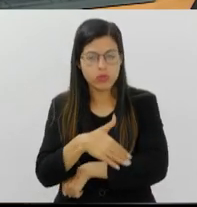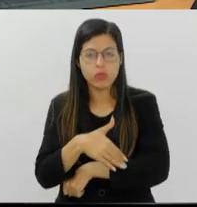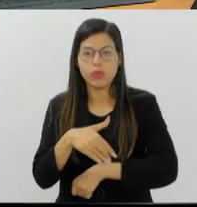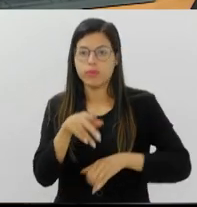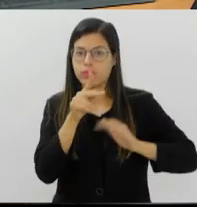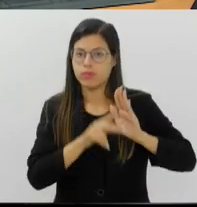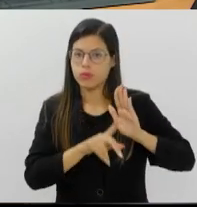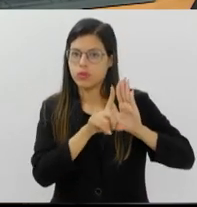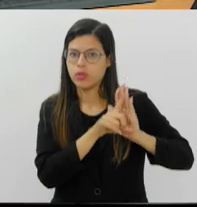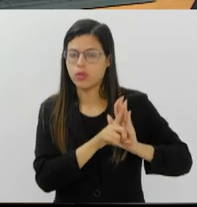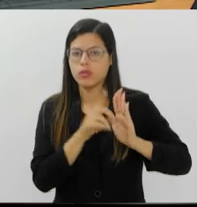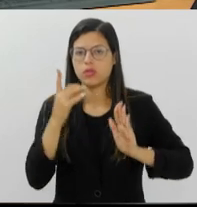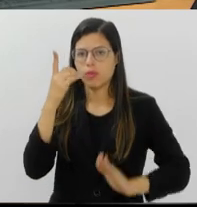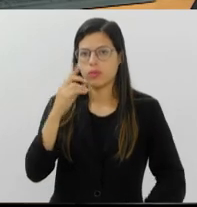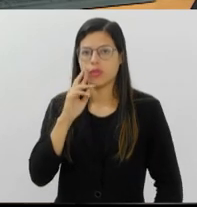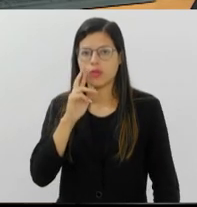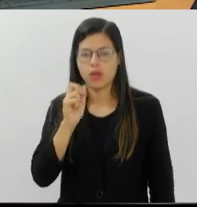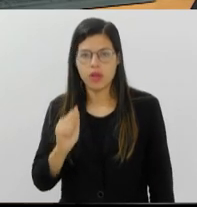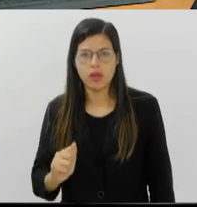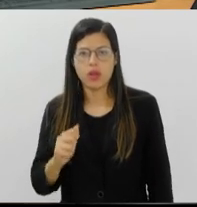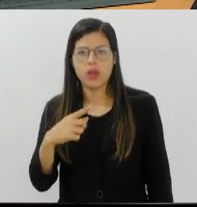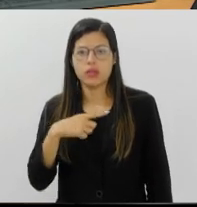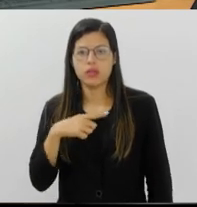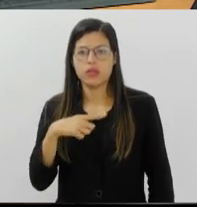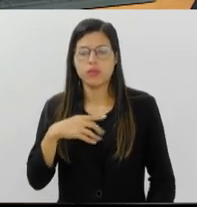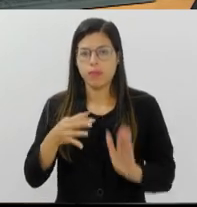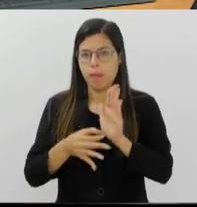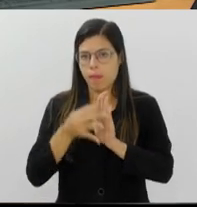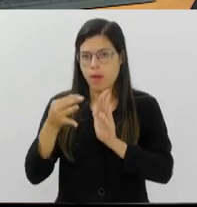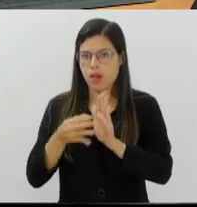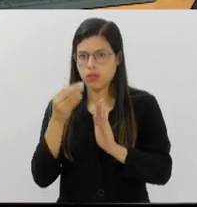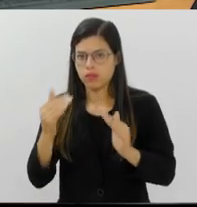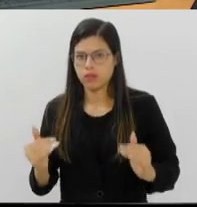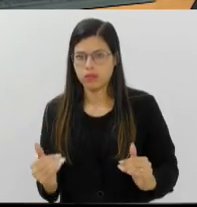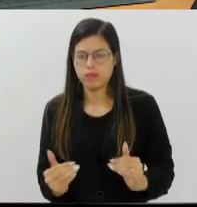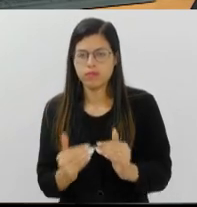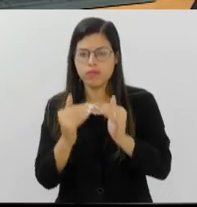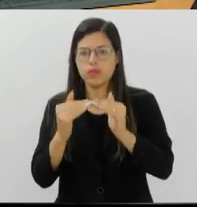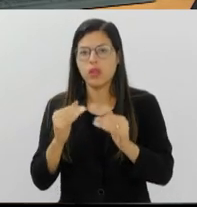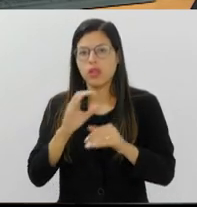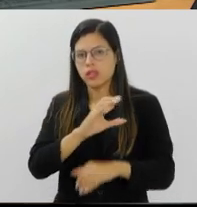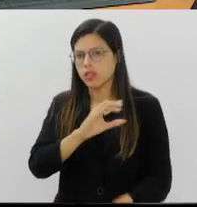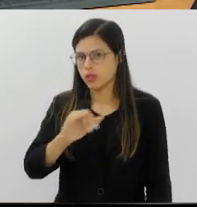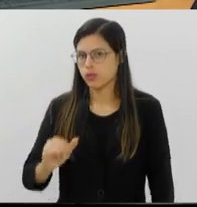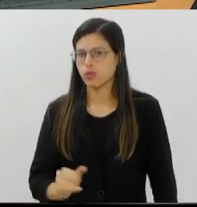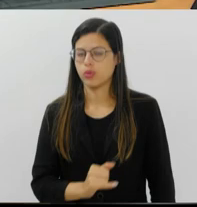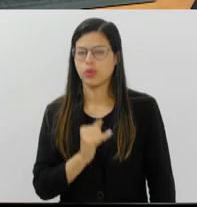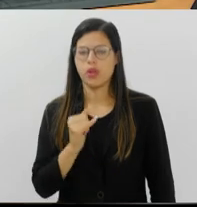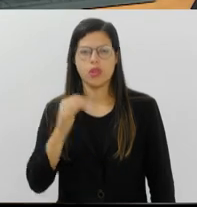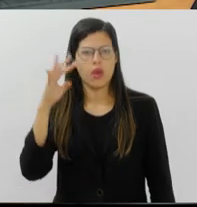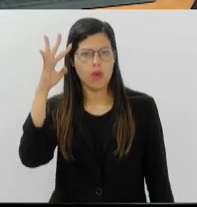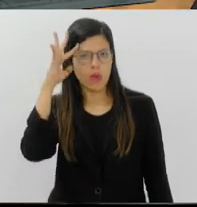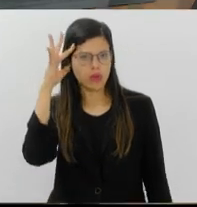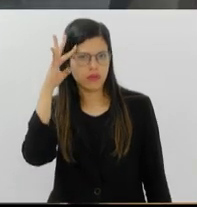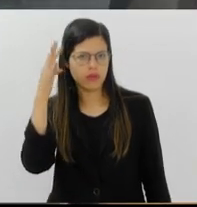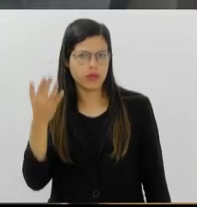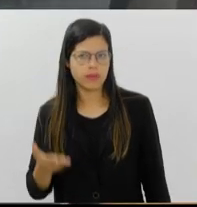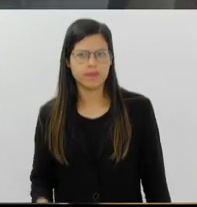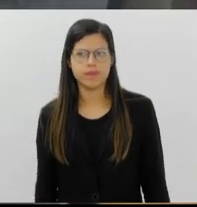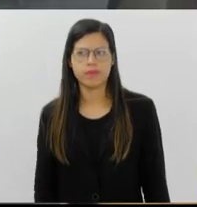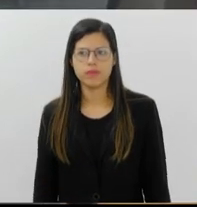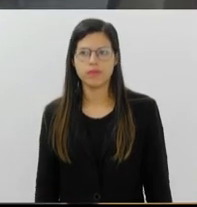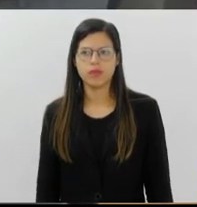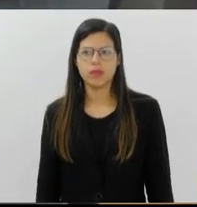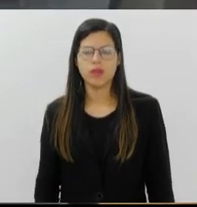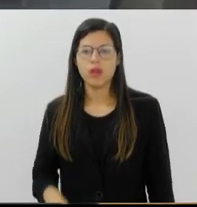projeto de lei do deputado Rodrigo Amorim recebeu parecer favorável na Comissão de Constituição e Justiça nesta quarta-feira. De acordo